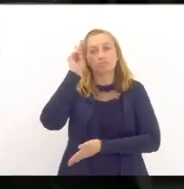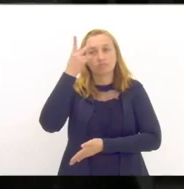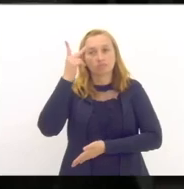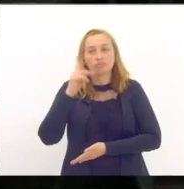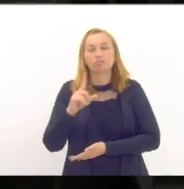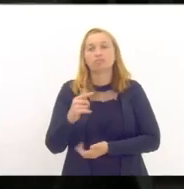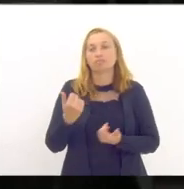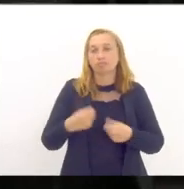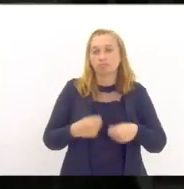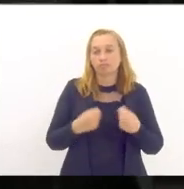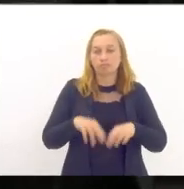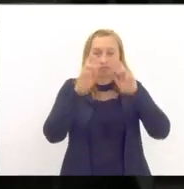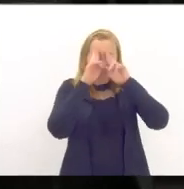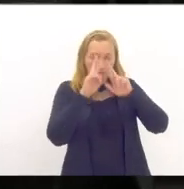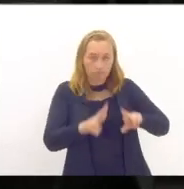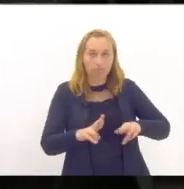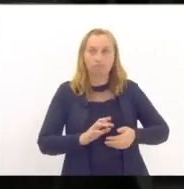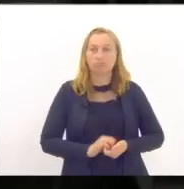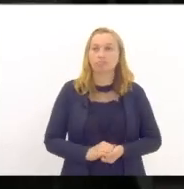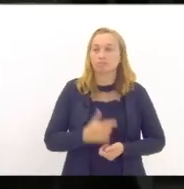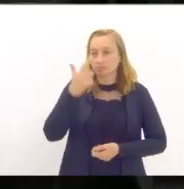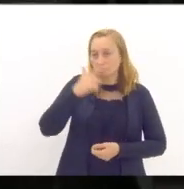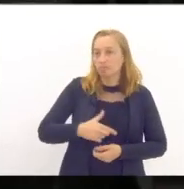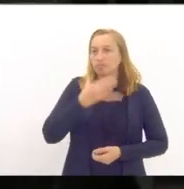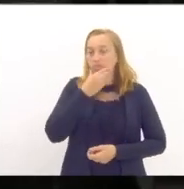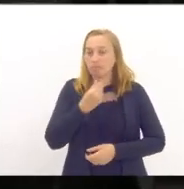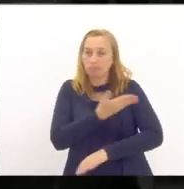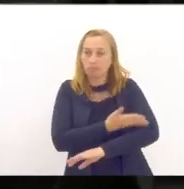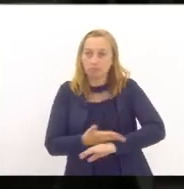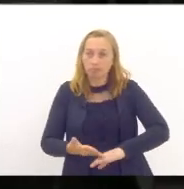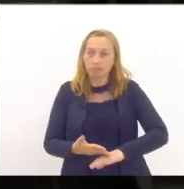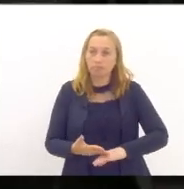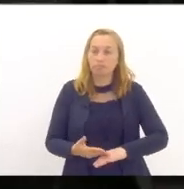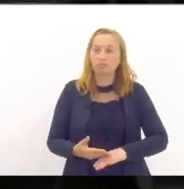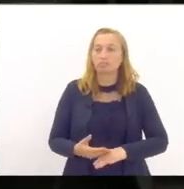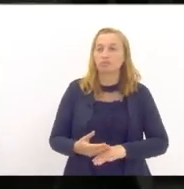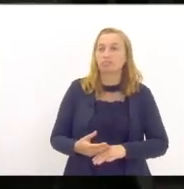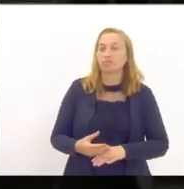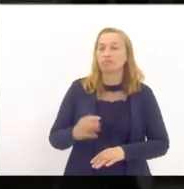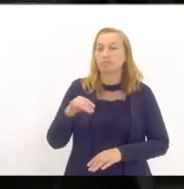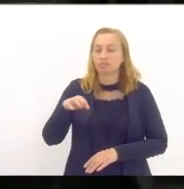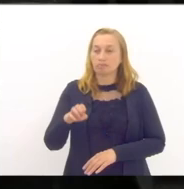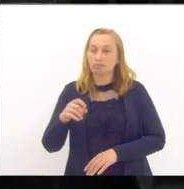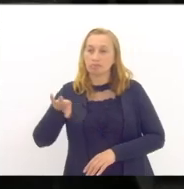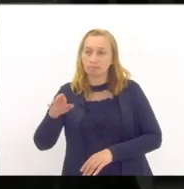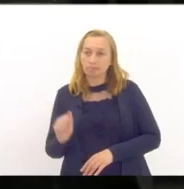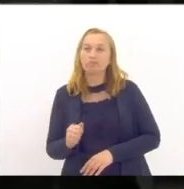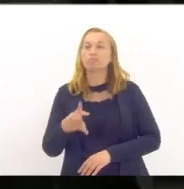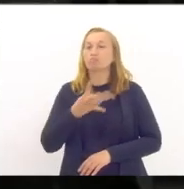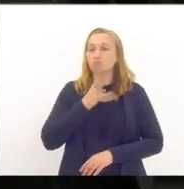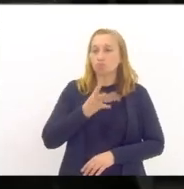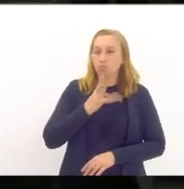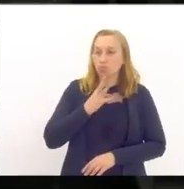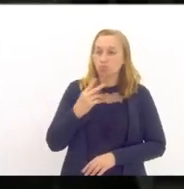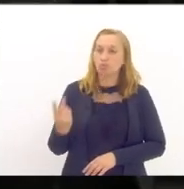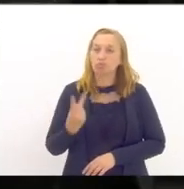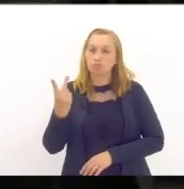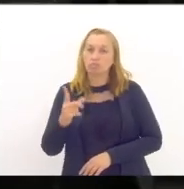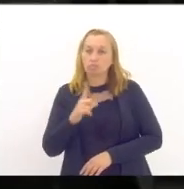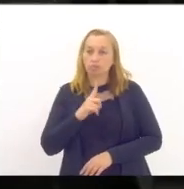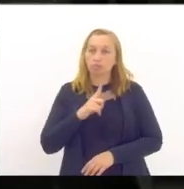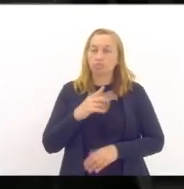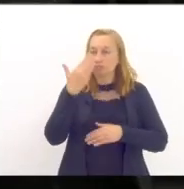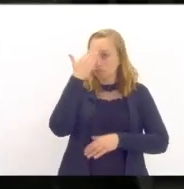que devem ser respeitadas. Eu sou homem branco, cis, de classe média, reconheço os meus privilégios.